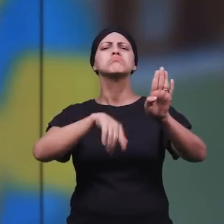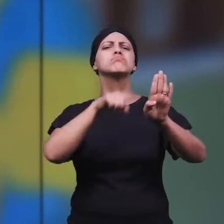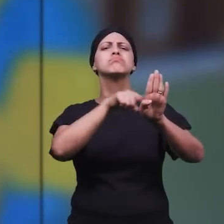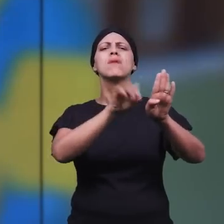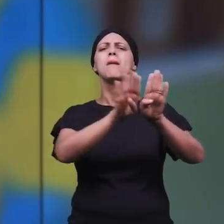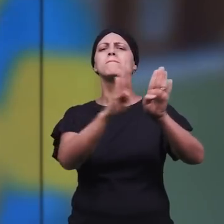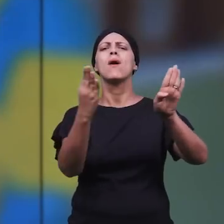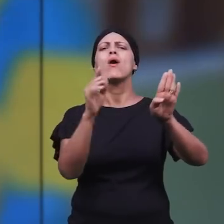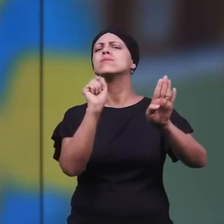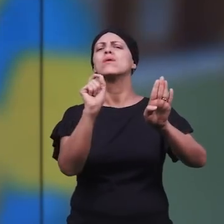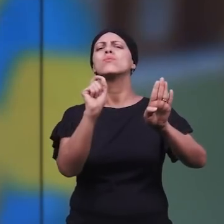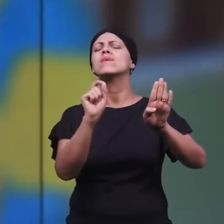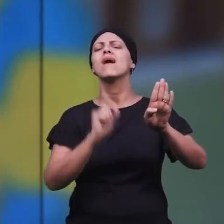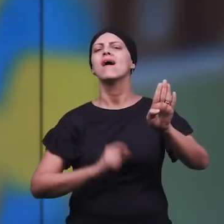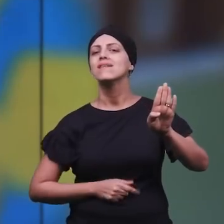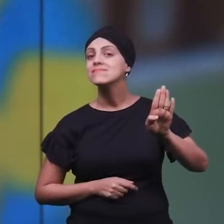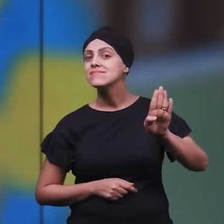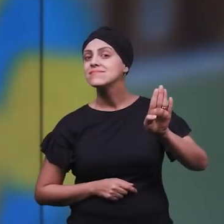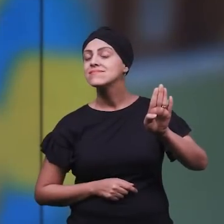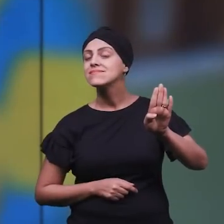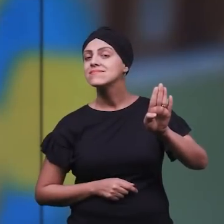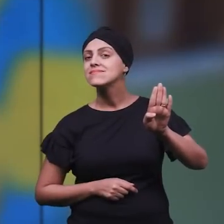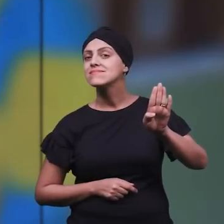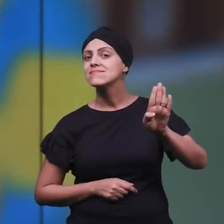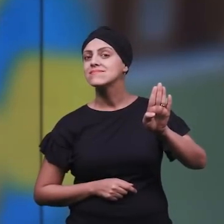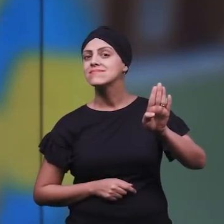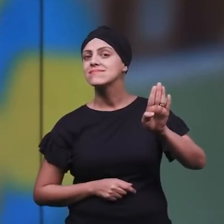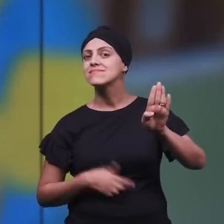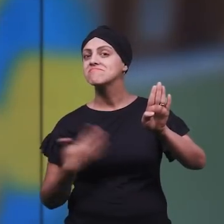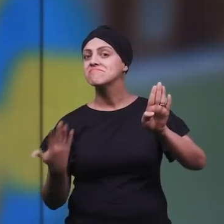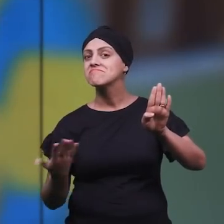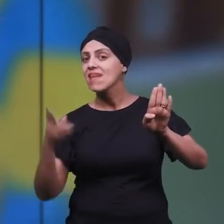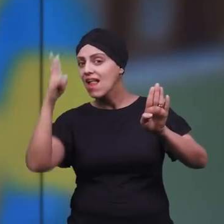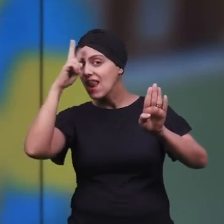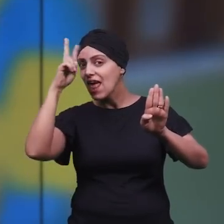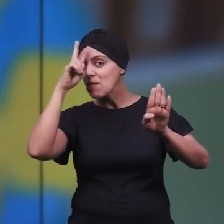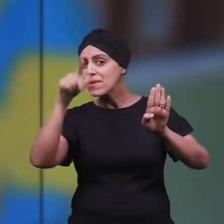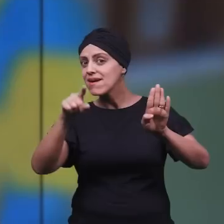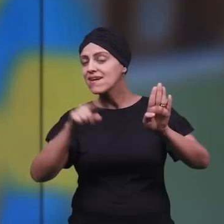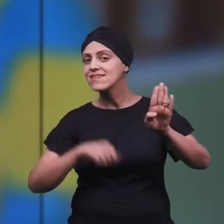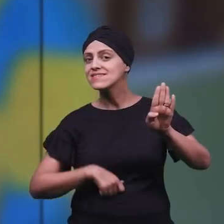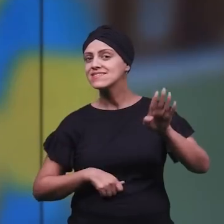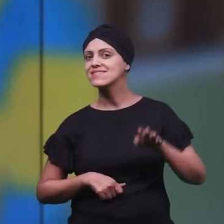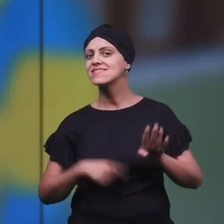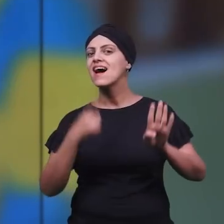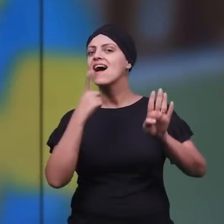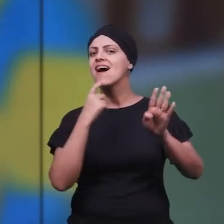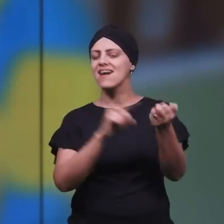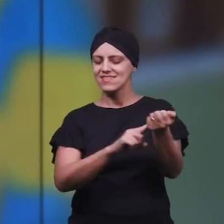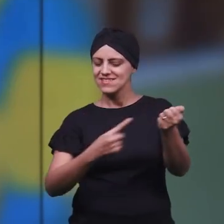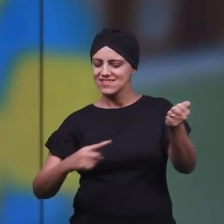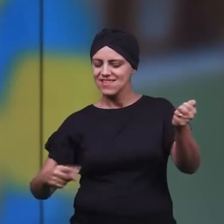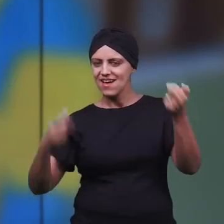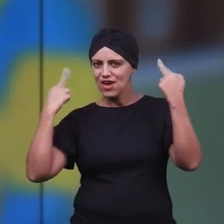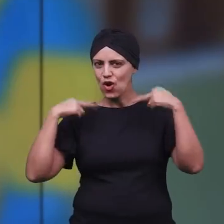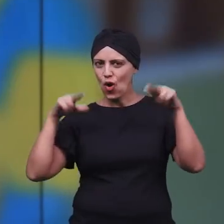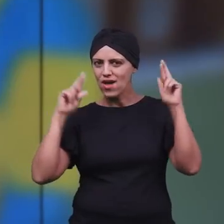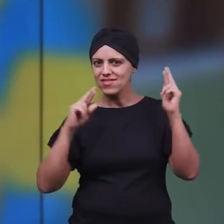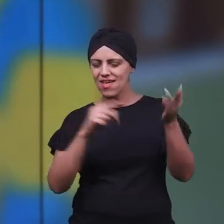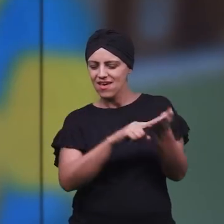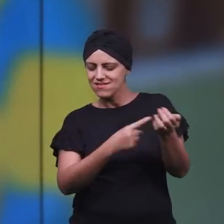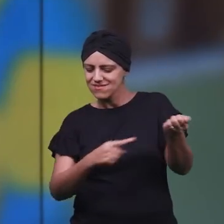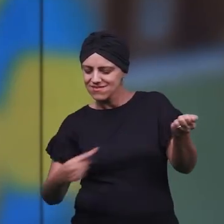ombreiras e na verga das portas das casas do povo de Israel? Vocês lembram? O sangue do